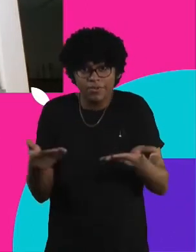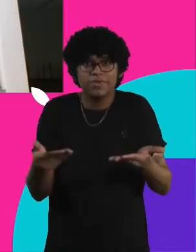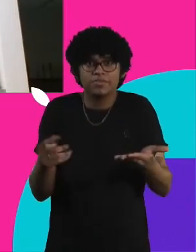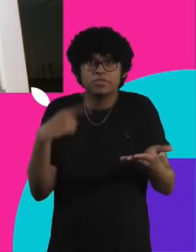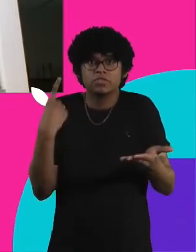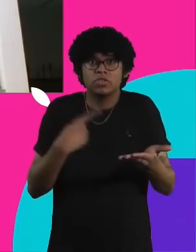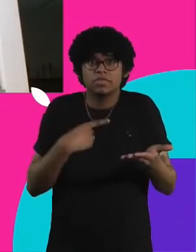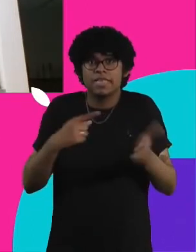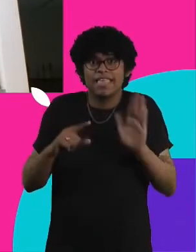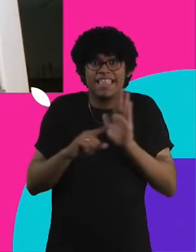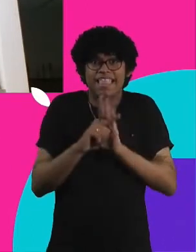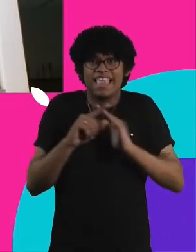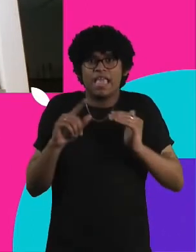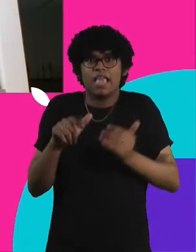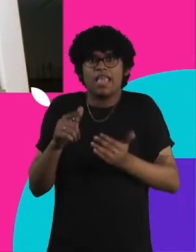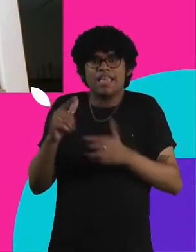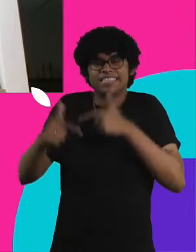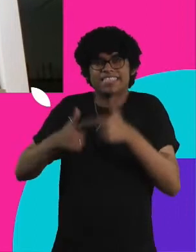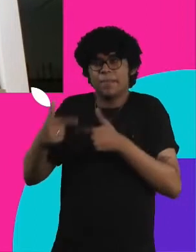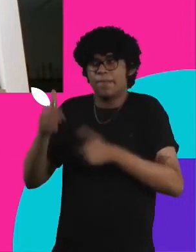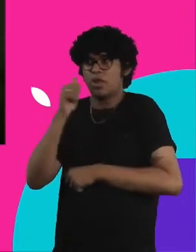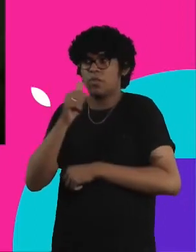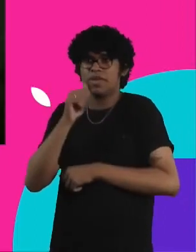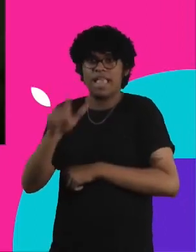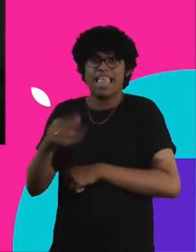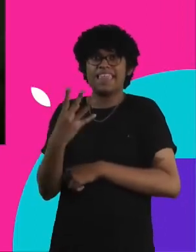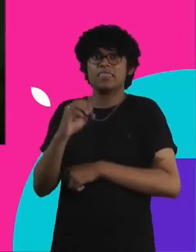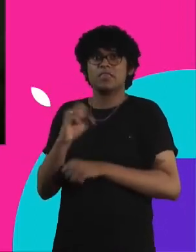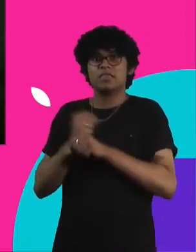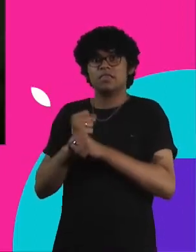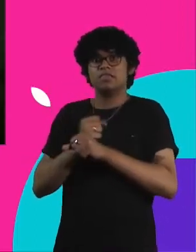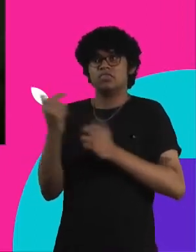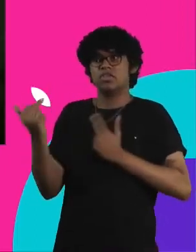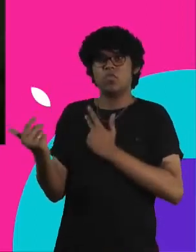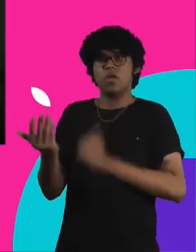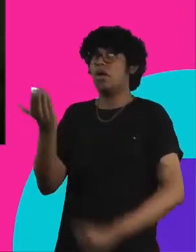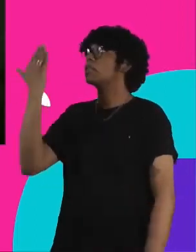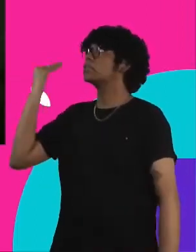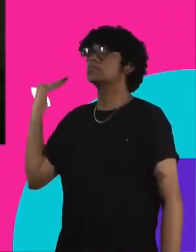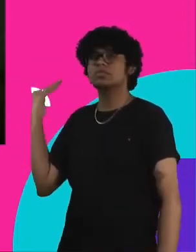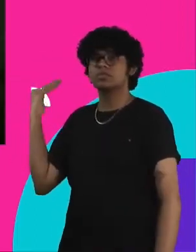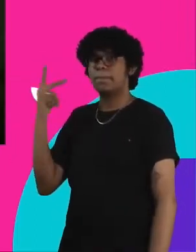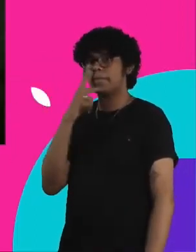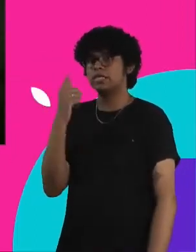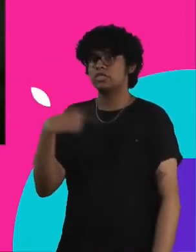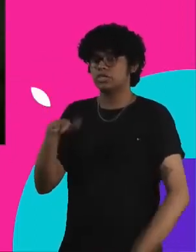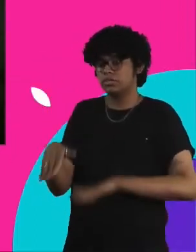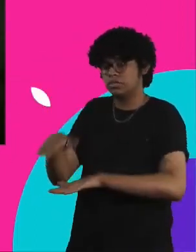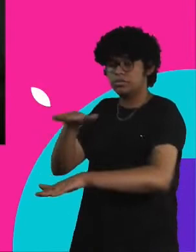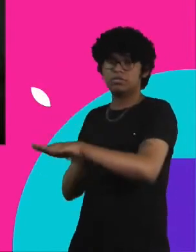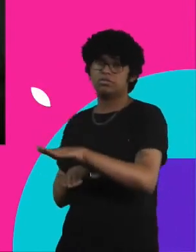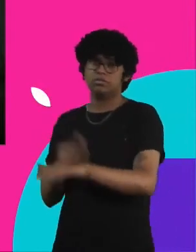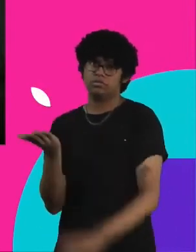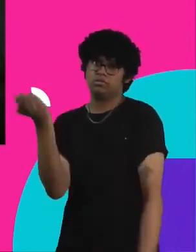de empregabilidade das mulheres que nós estávamos há 30 anos atrás. Nós regredimos 30 anos no